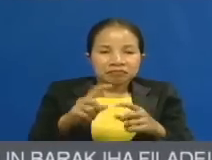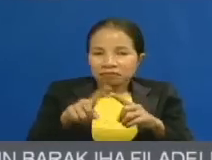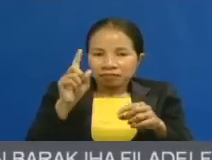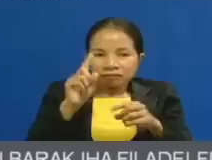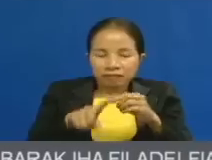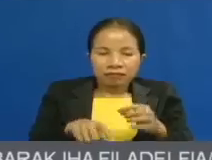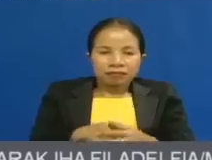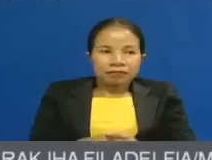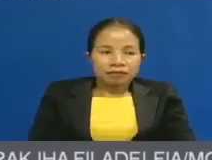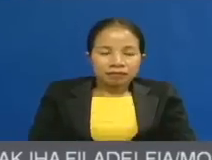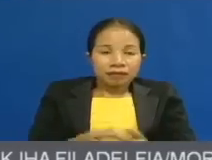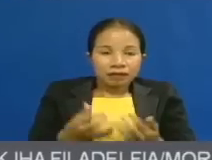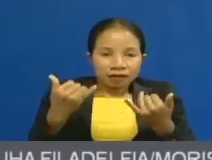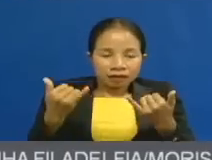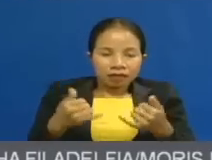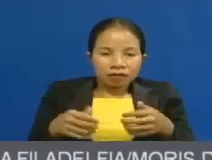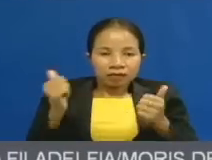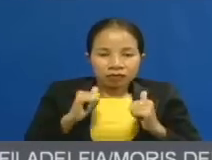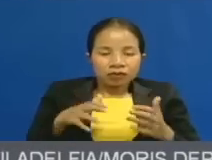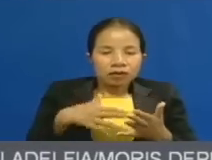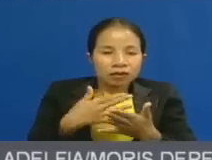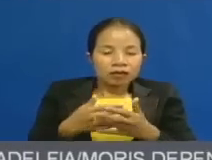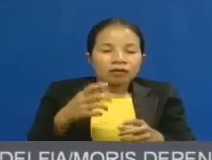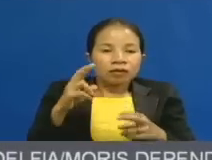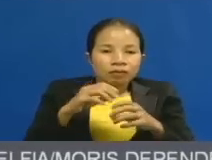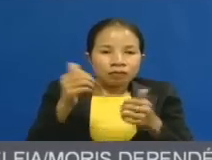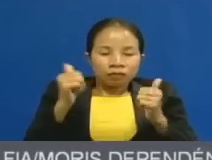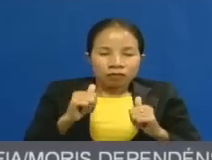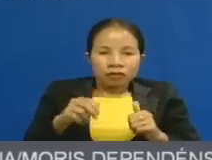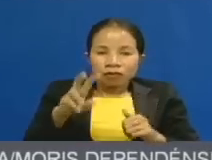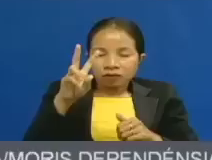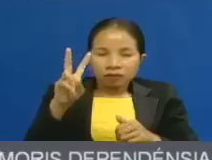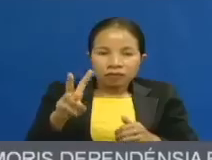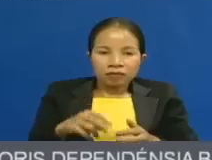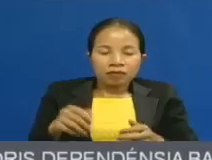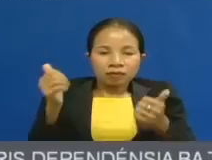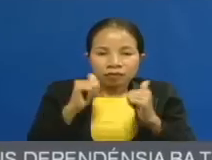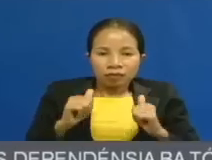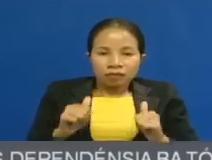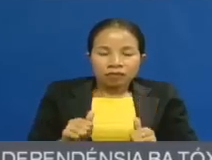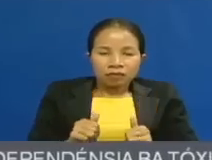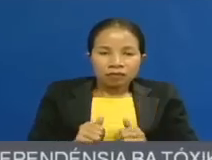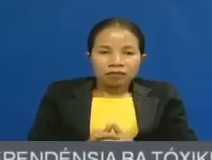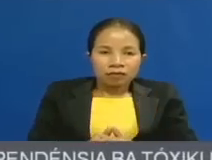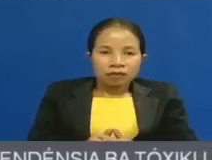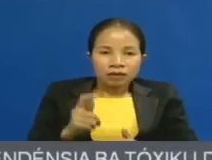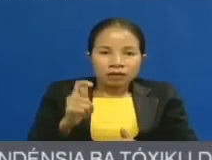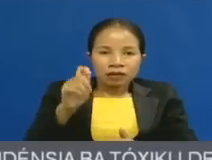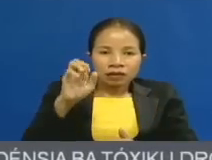dele agora da Dragon modelo de clima e está bom de modelo entre rua dele modelo